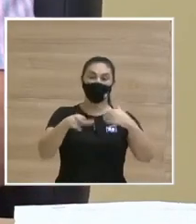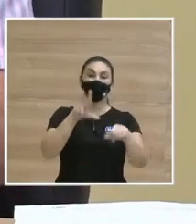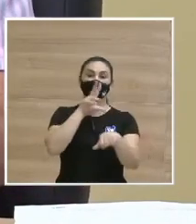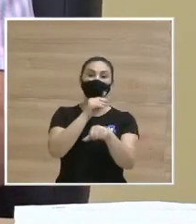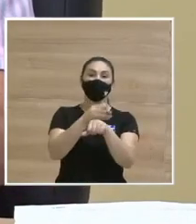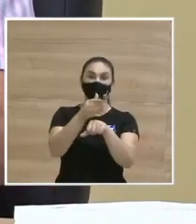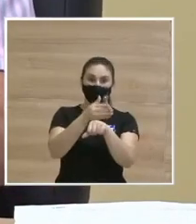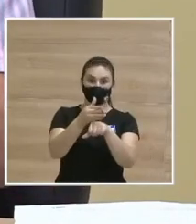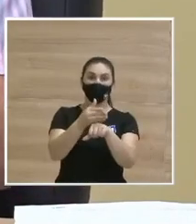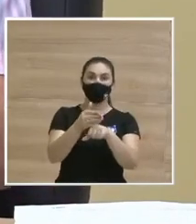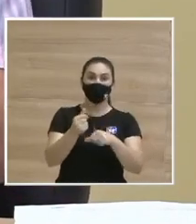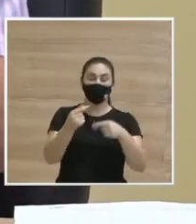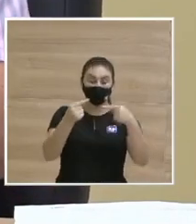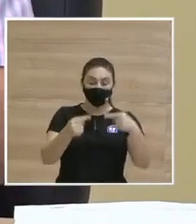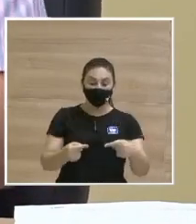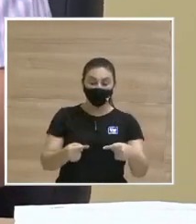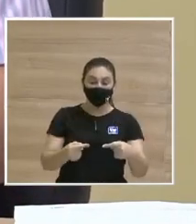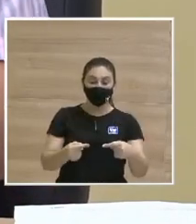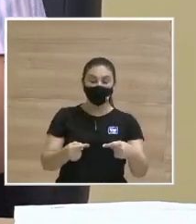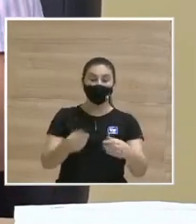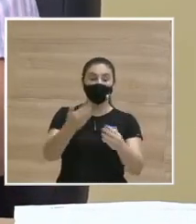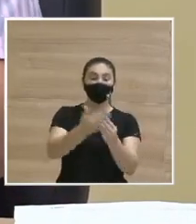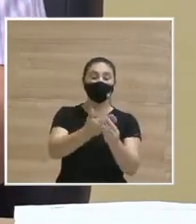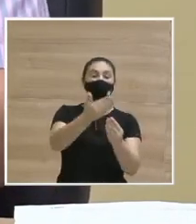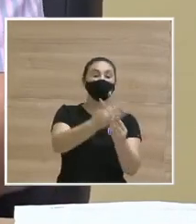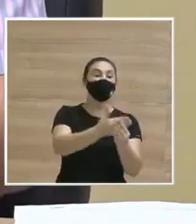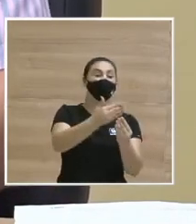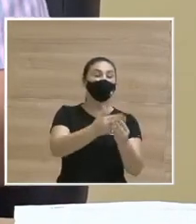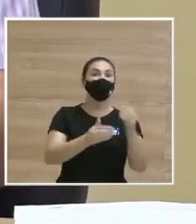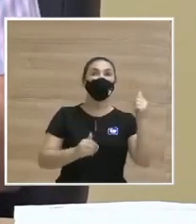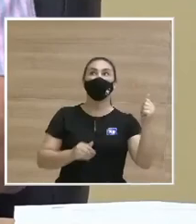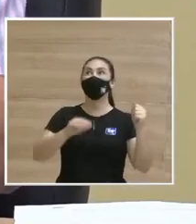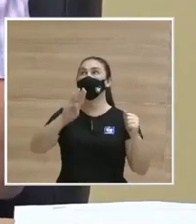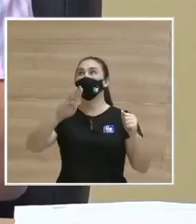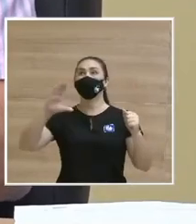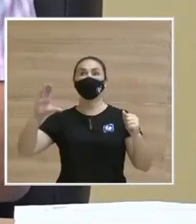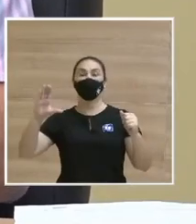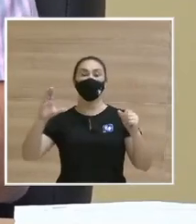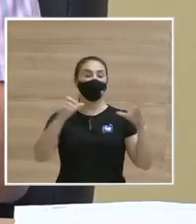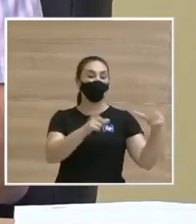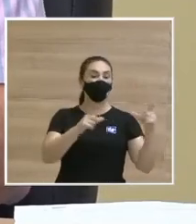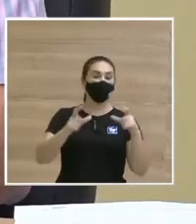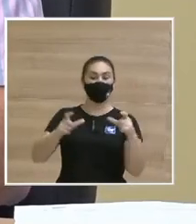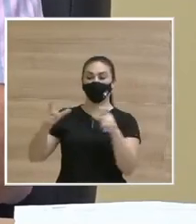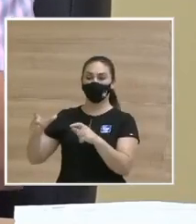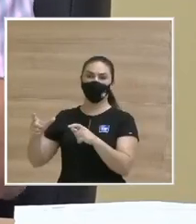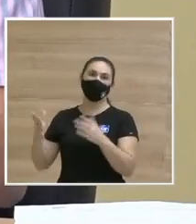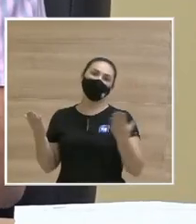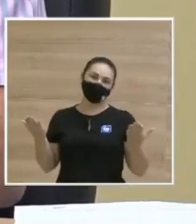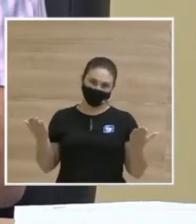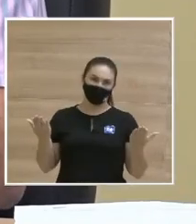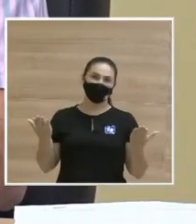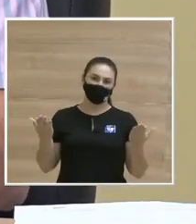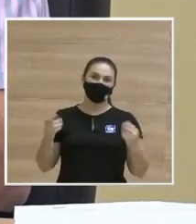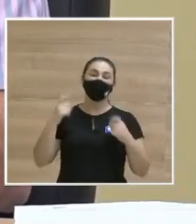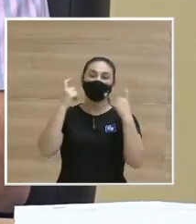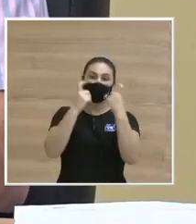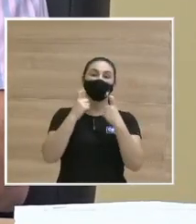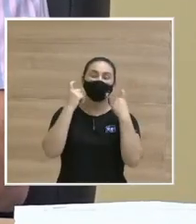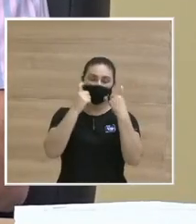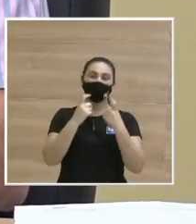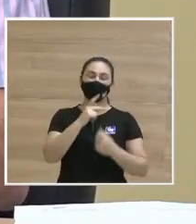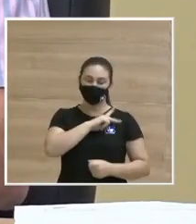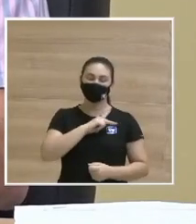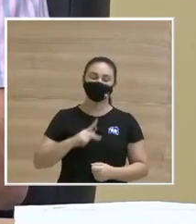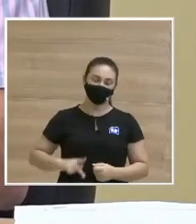município, estamos discutindo o processo contra A, contra B, contra C. Então, assim, deveras preocupado, senhor